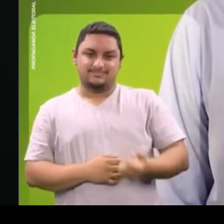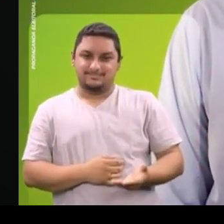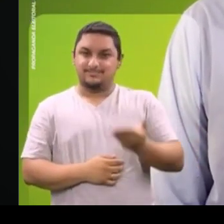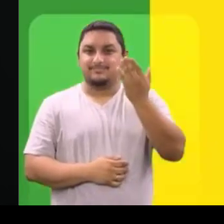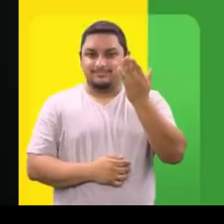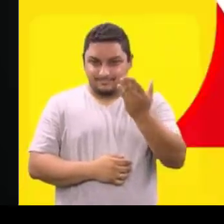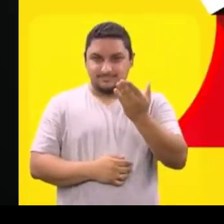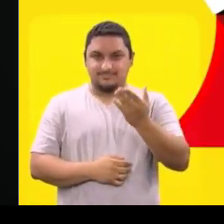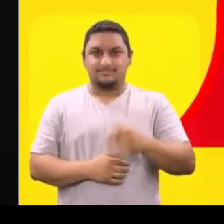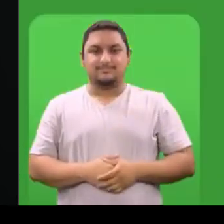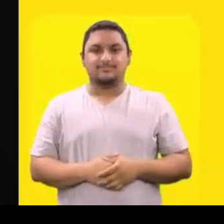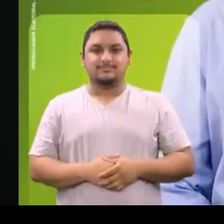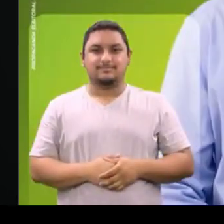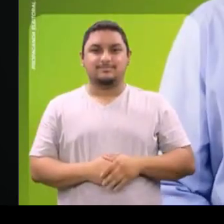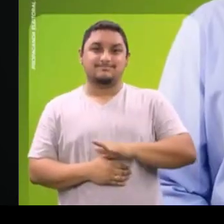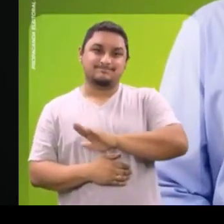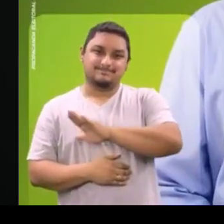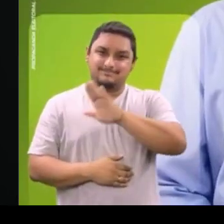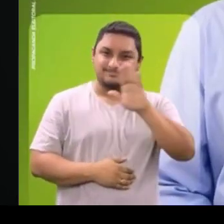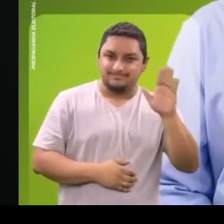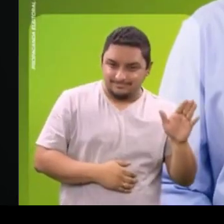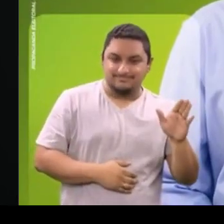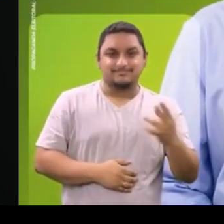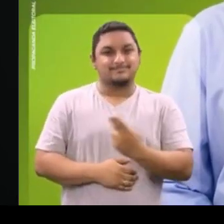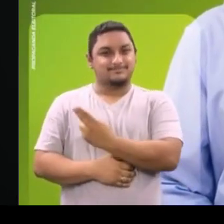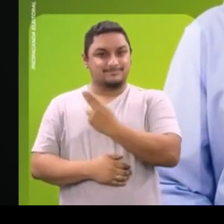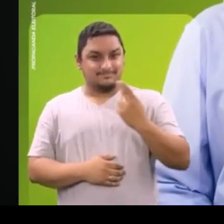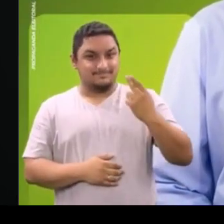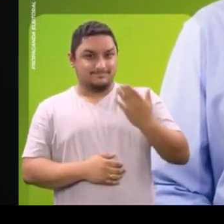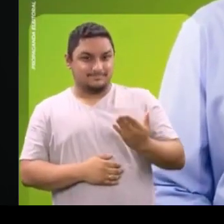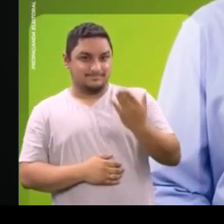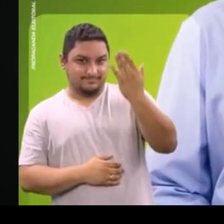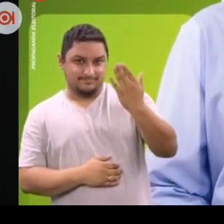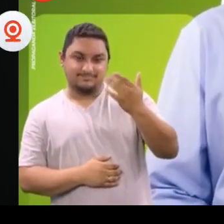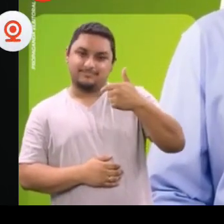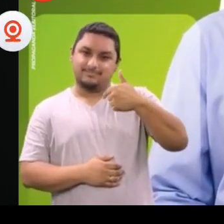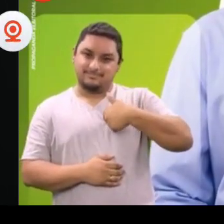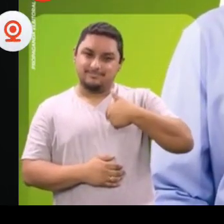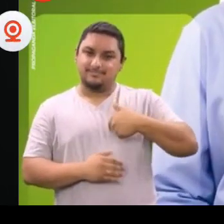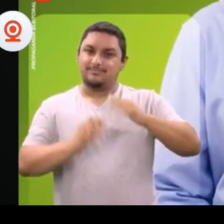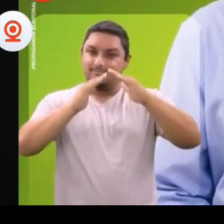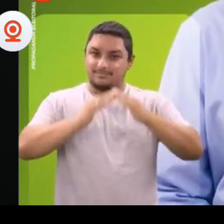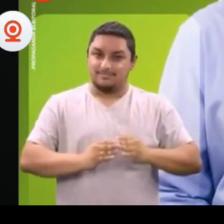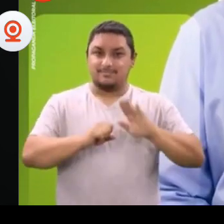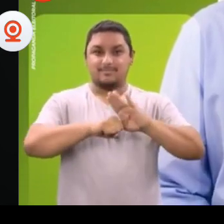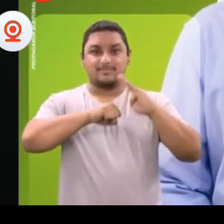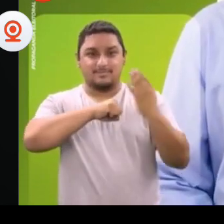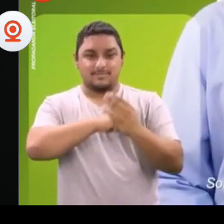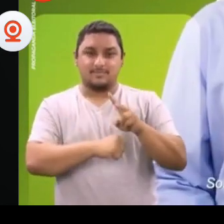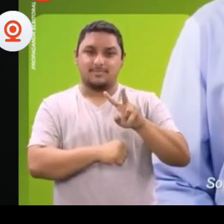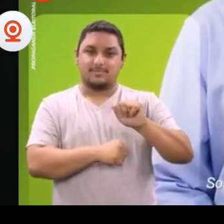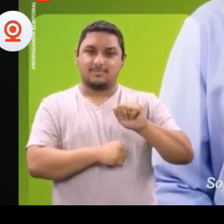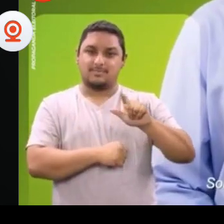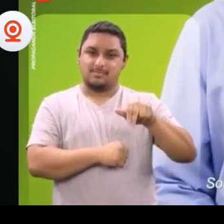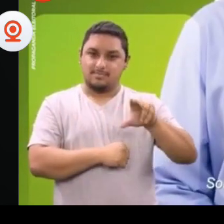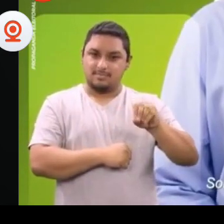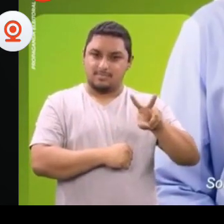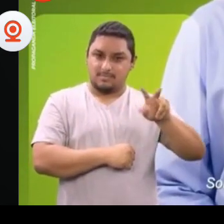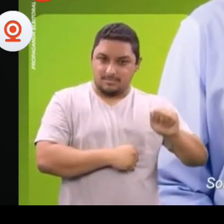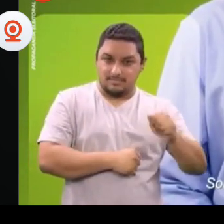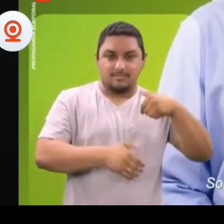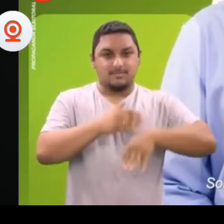11033, Sargento Daru. Olá, eleitor joinvilense, meu nome é Jackson Seidel, sou morador do bairro Vila Nova, sou